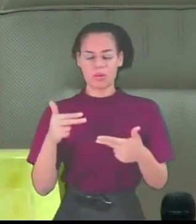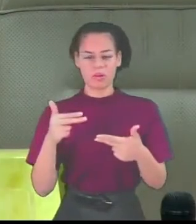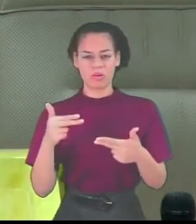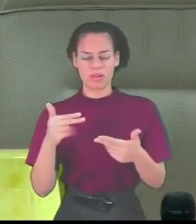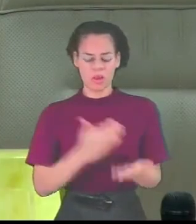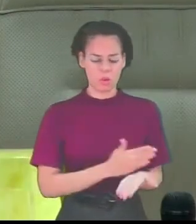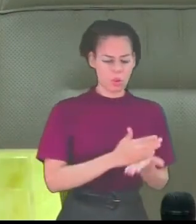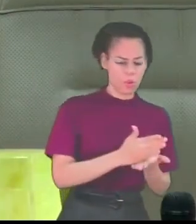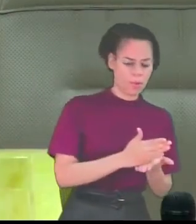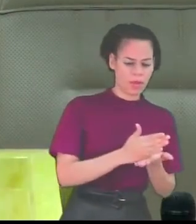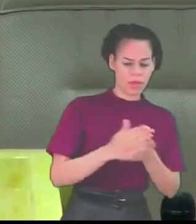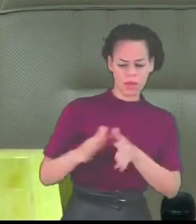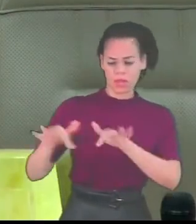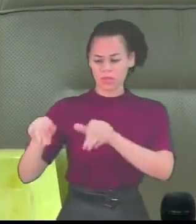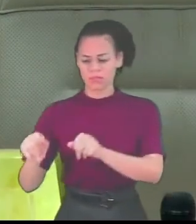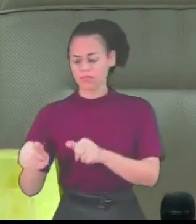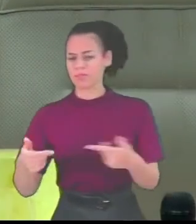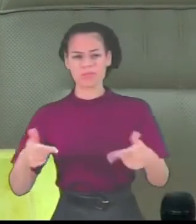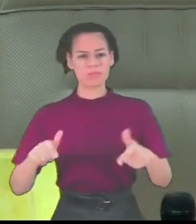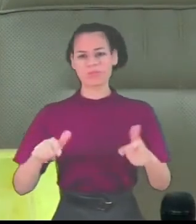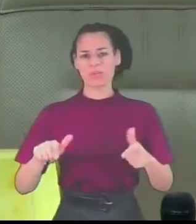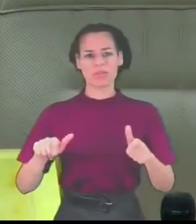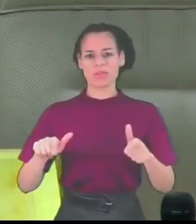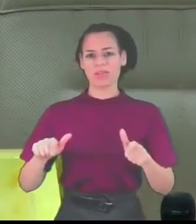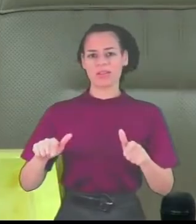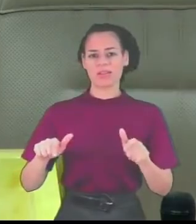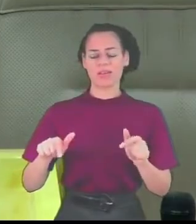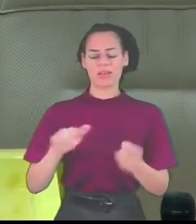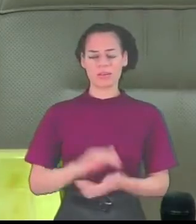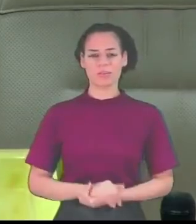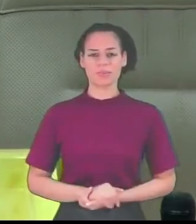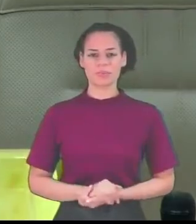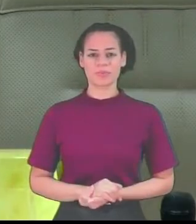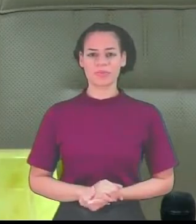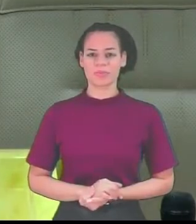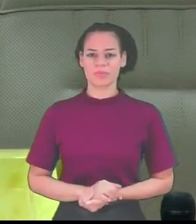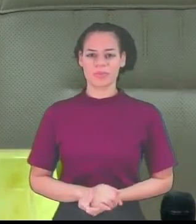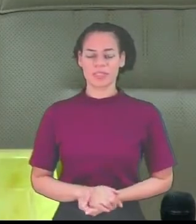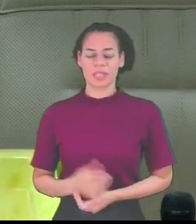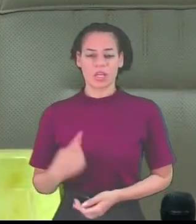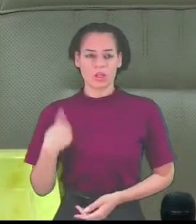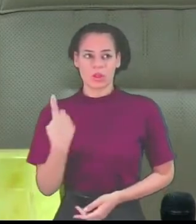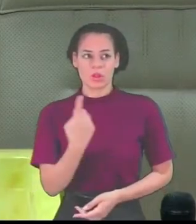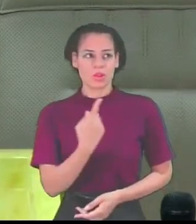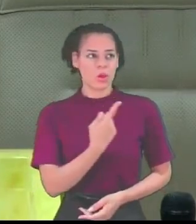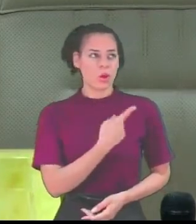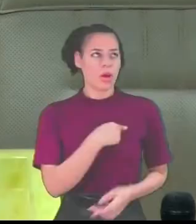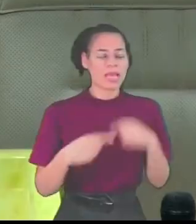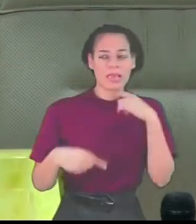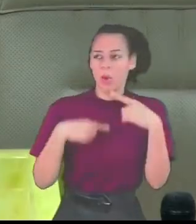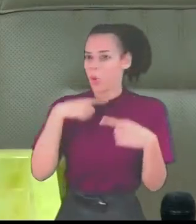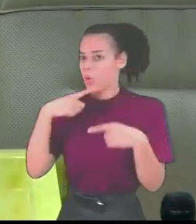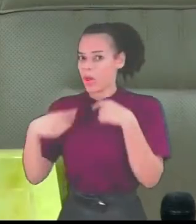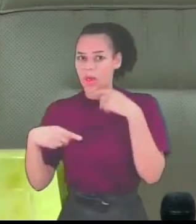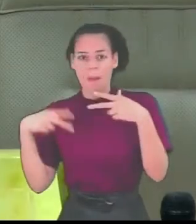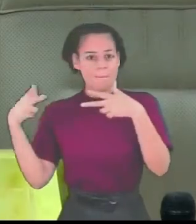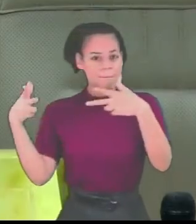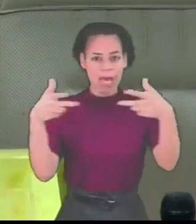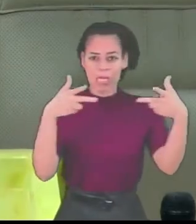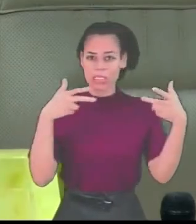começo e nem tem fim é uma coisa que tá linda nossa percepção intelectual